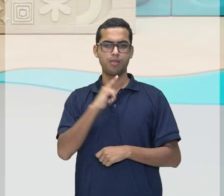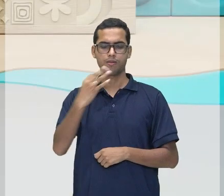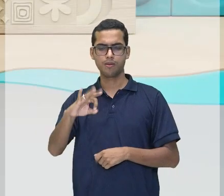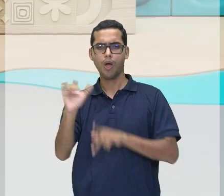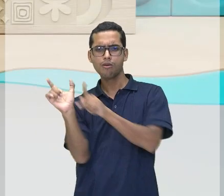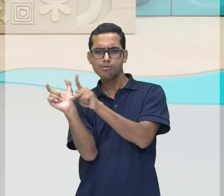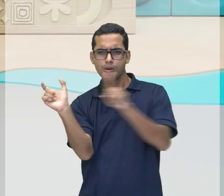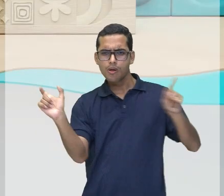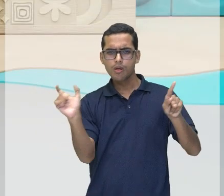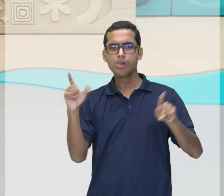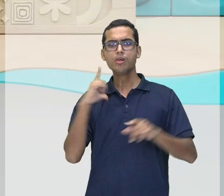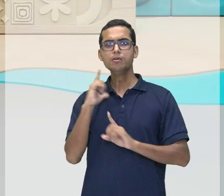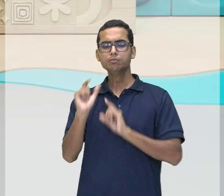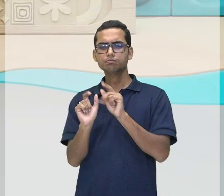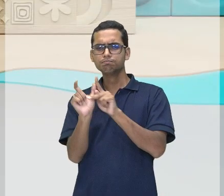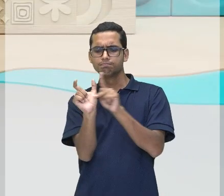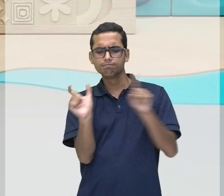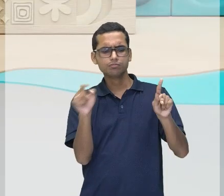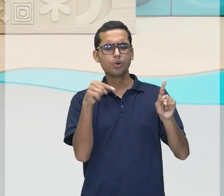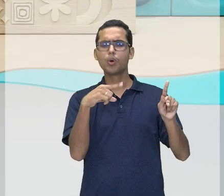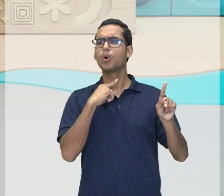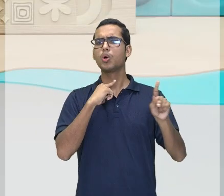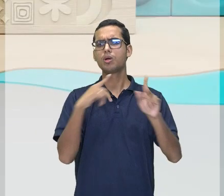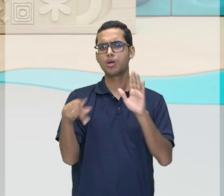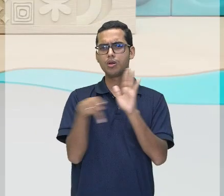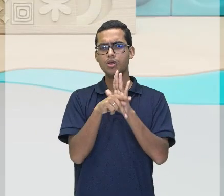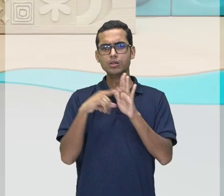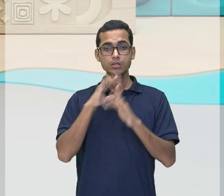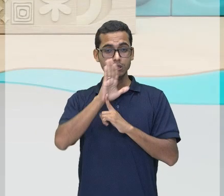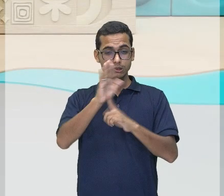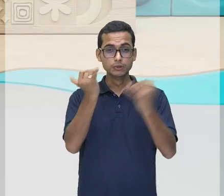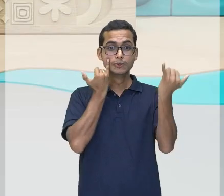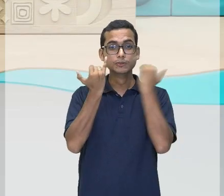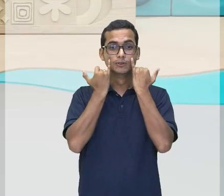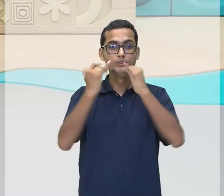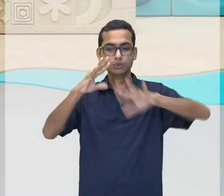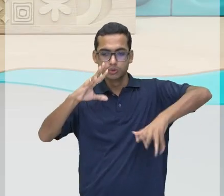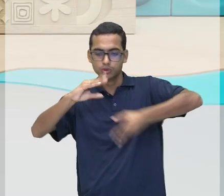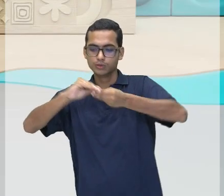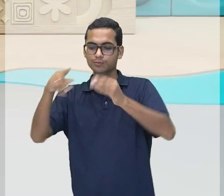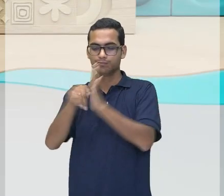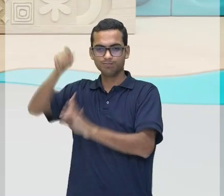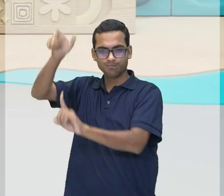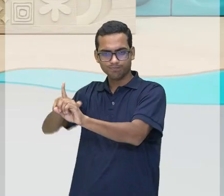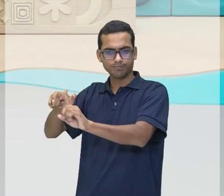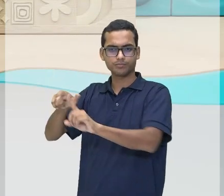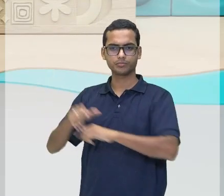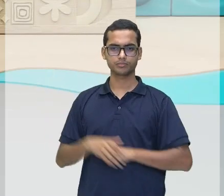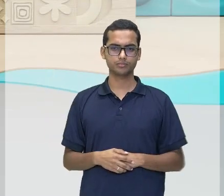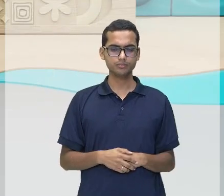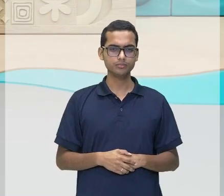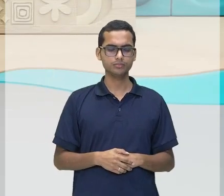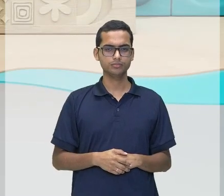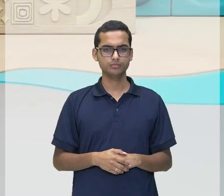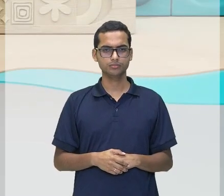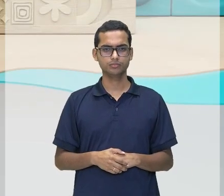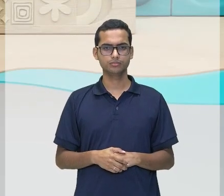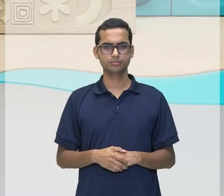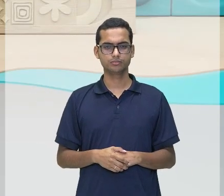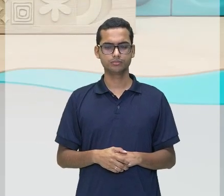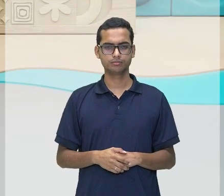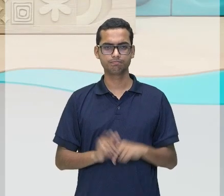predicado é o termo da oração que declara alguma informação sobre o sujeito. Então, o predicado,